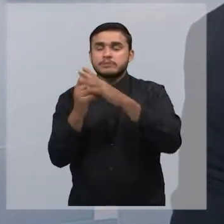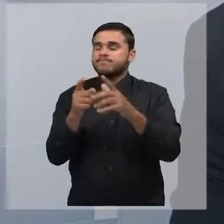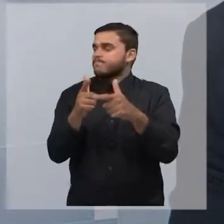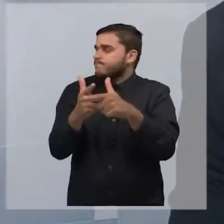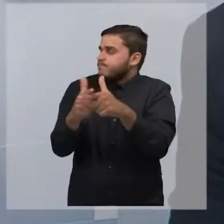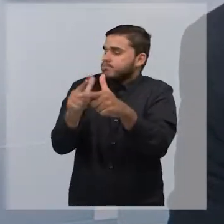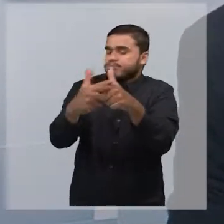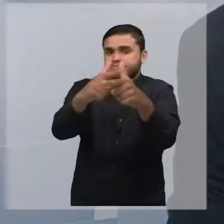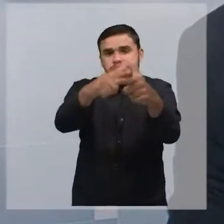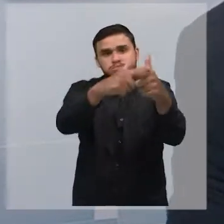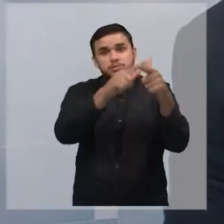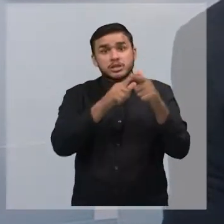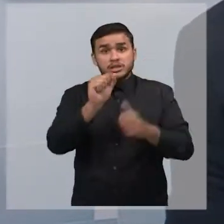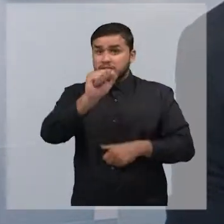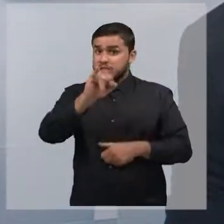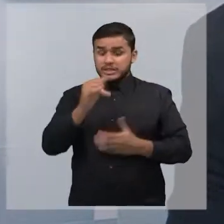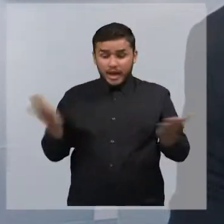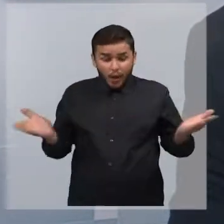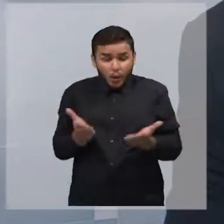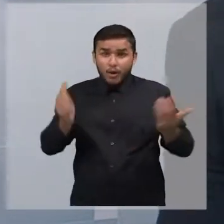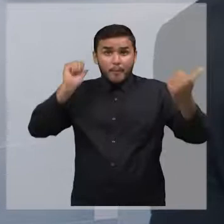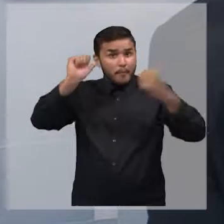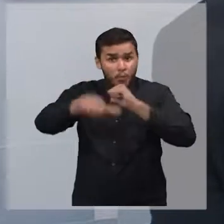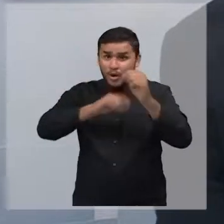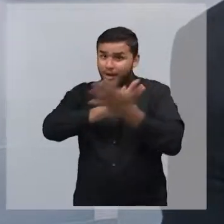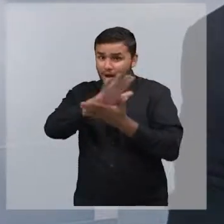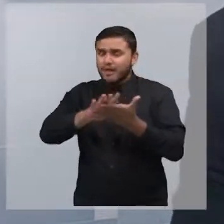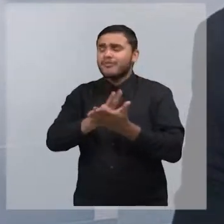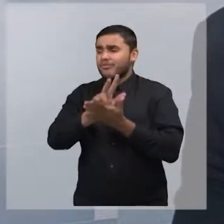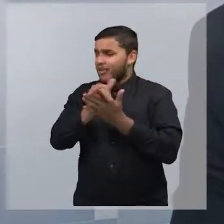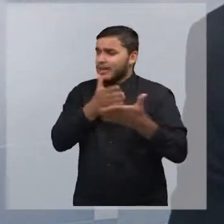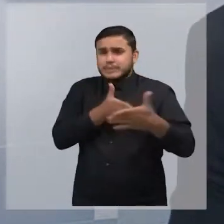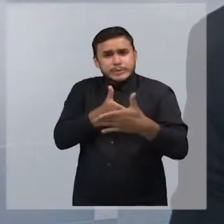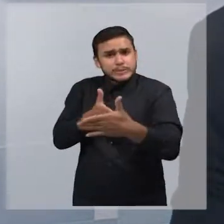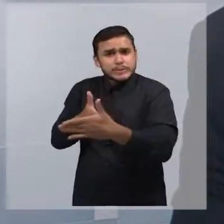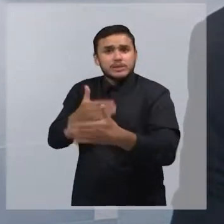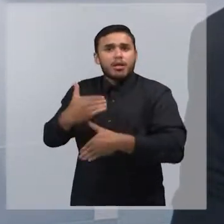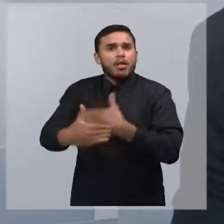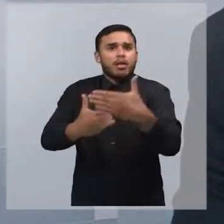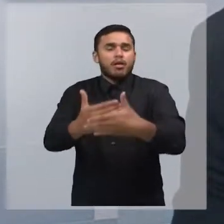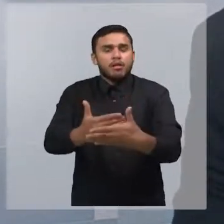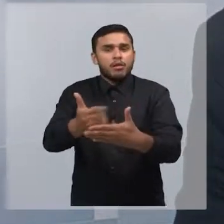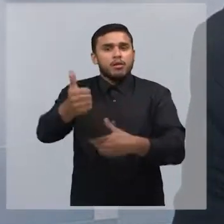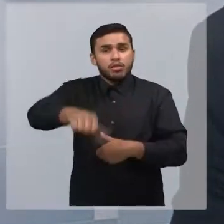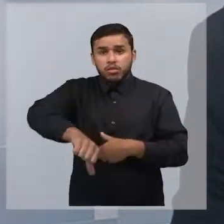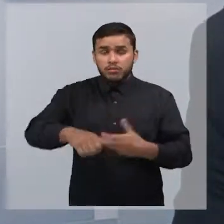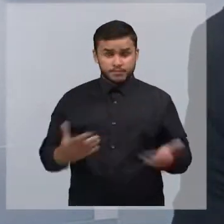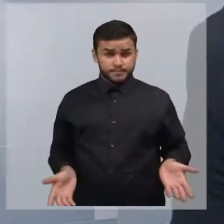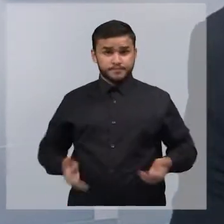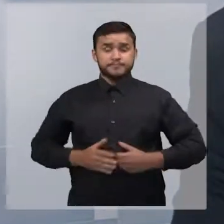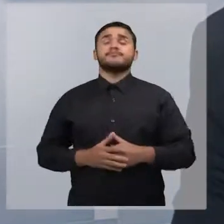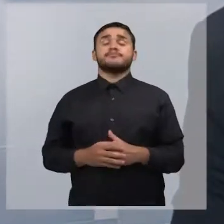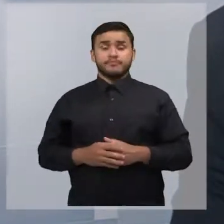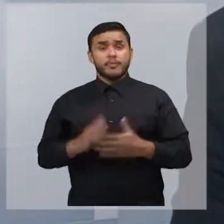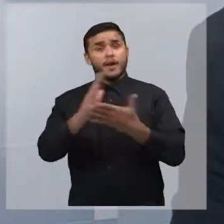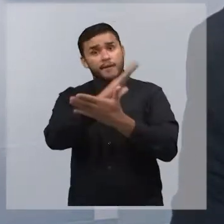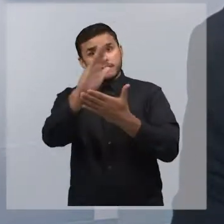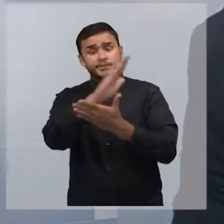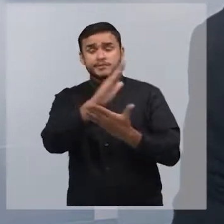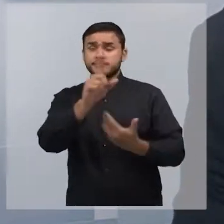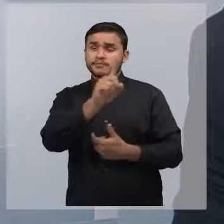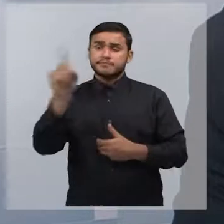dificulta, e se nós não ajustarmos, continuará dificultando o desenvolvimento econômico da nossa cidade.